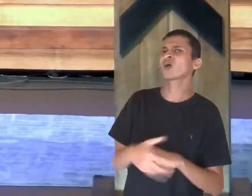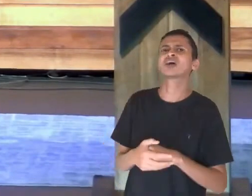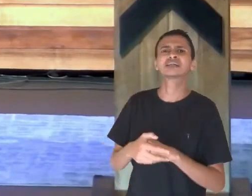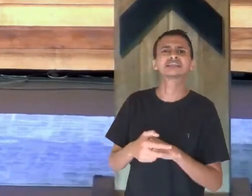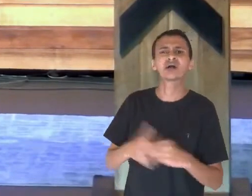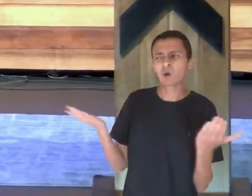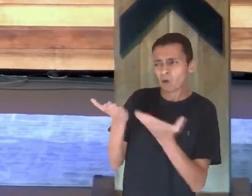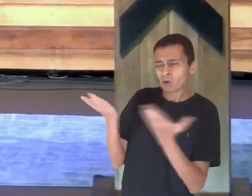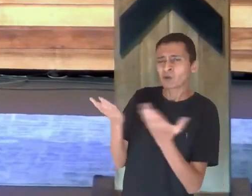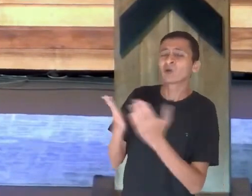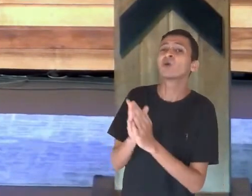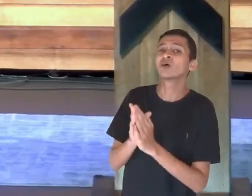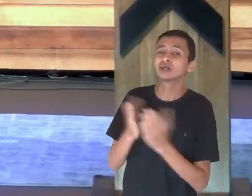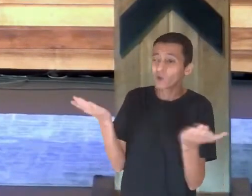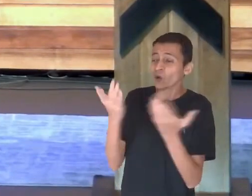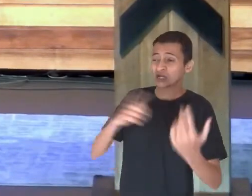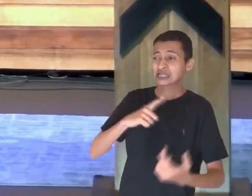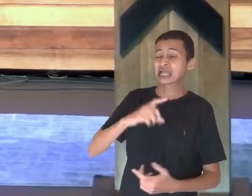aos 40.